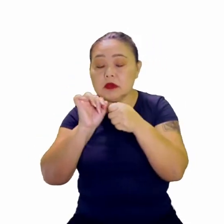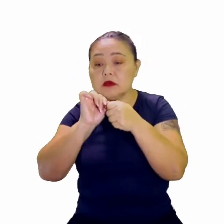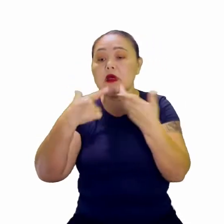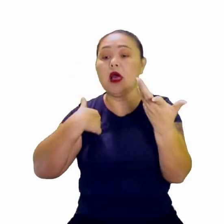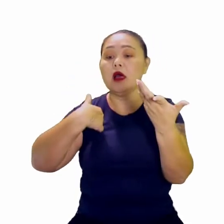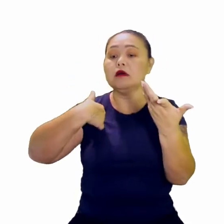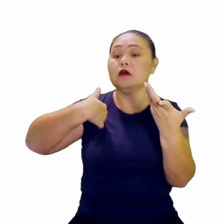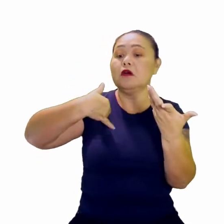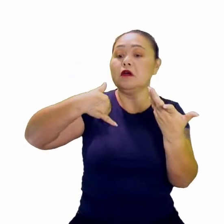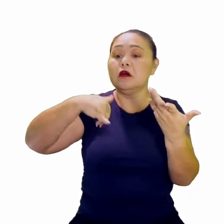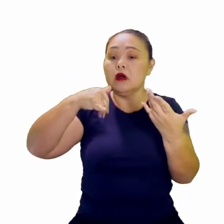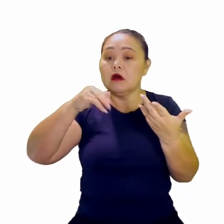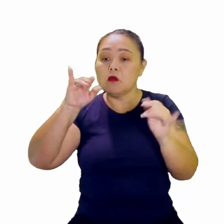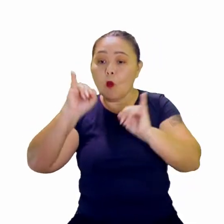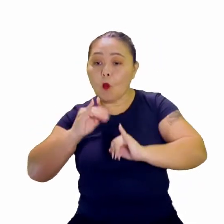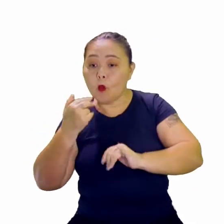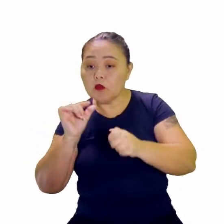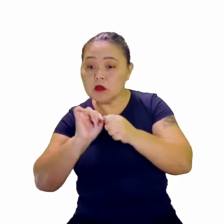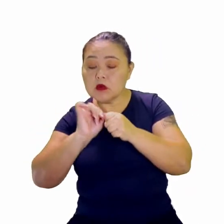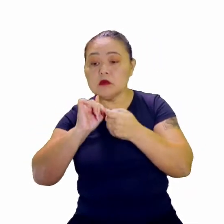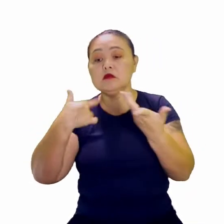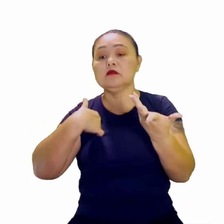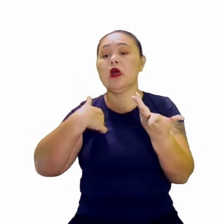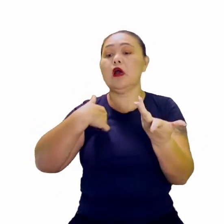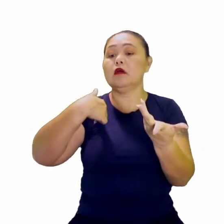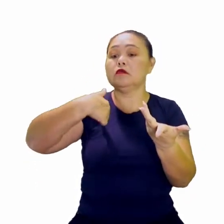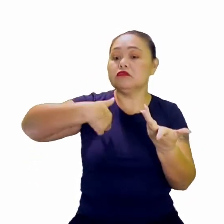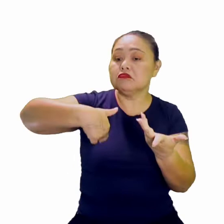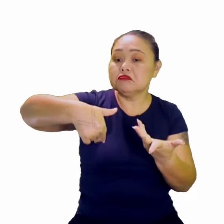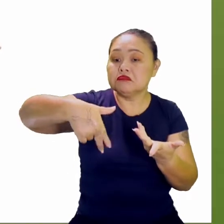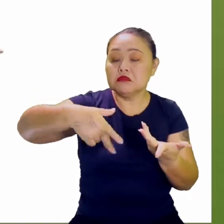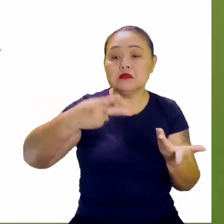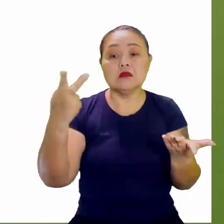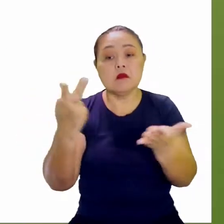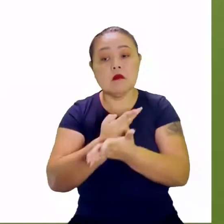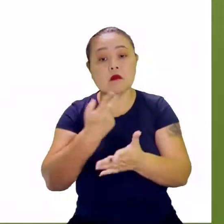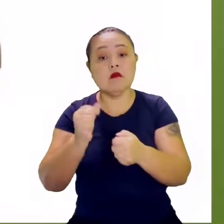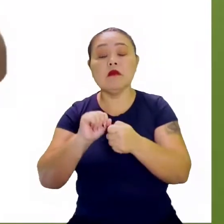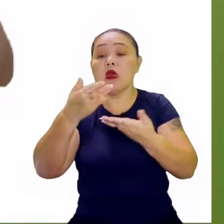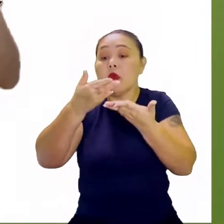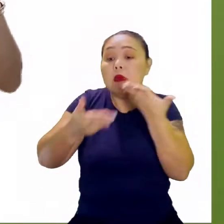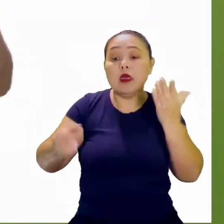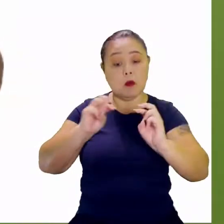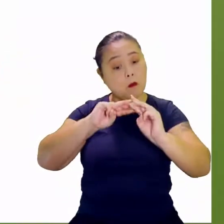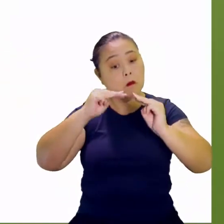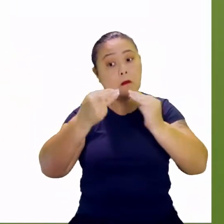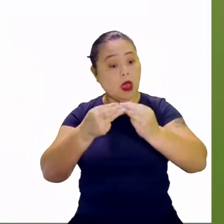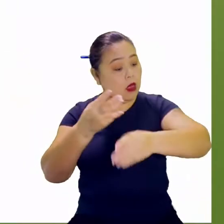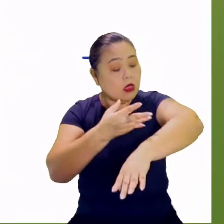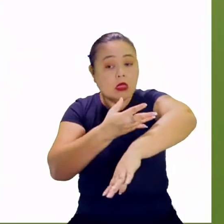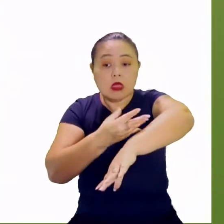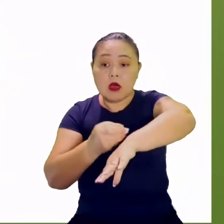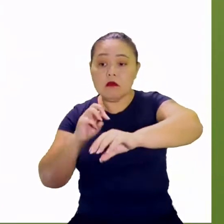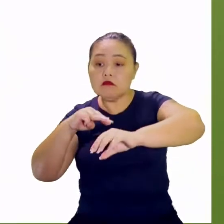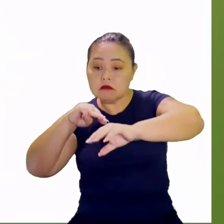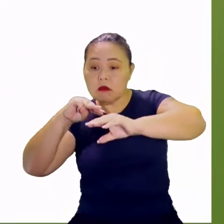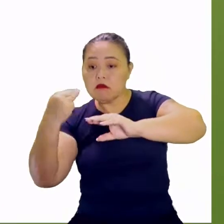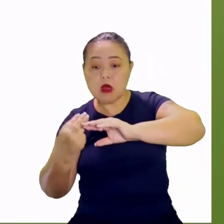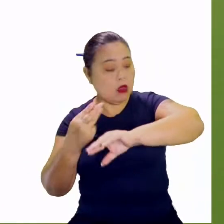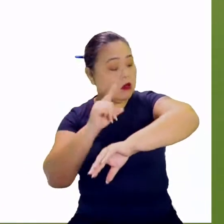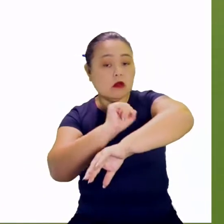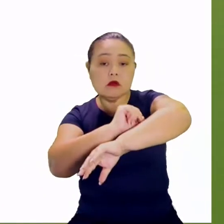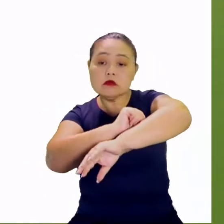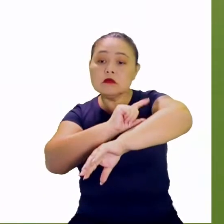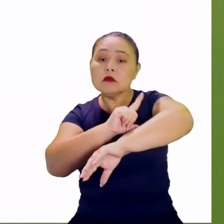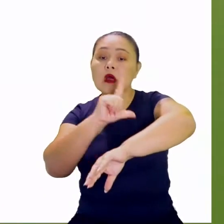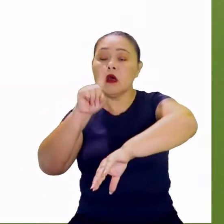perco a minha massa muscular, o que vai acontecer se eu perco a minha massa muscular? Vem aqui comigo, reflete aqui comigo. O músculo